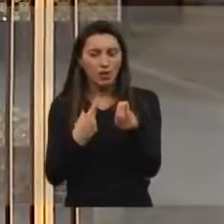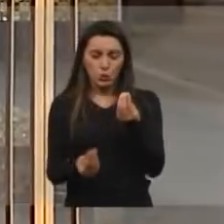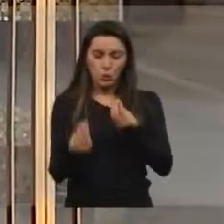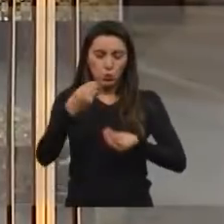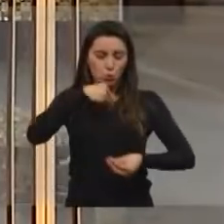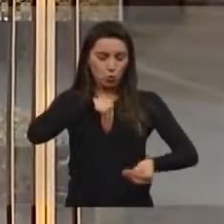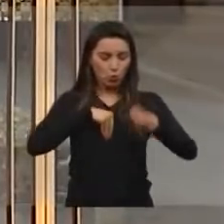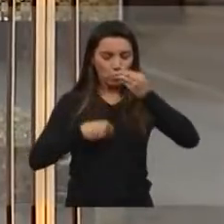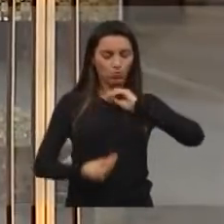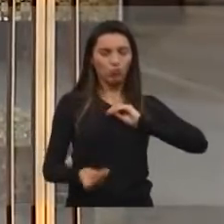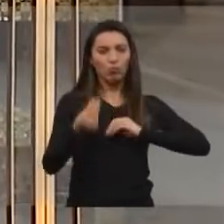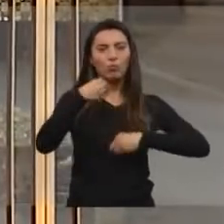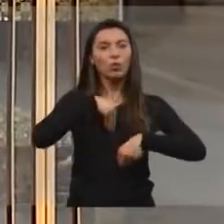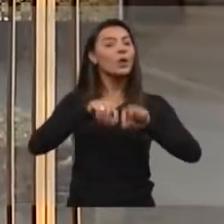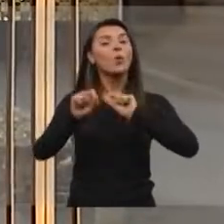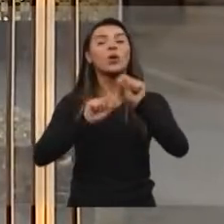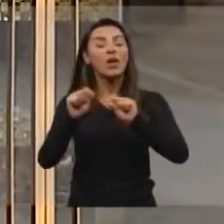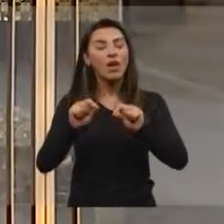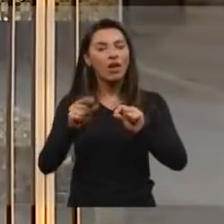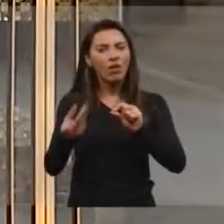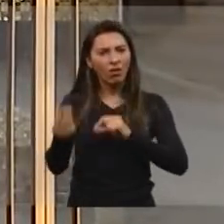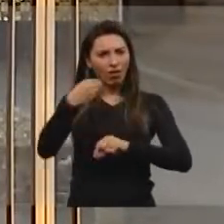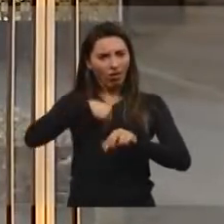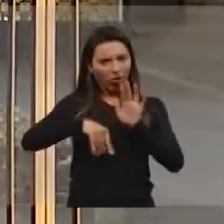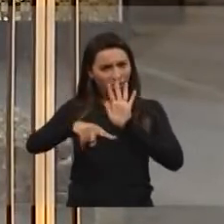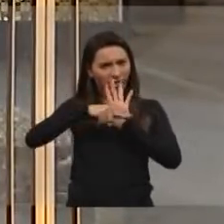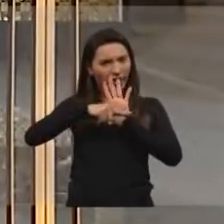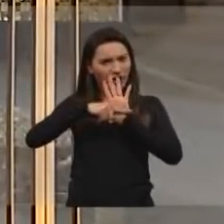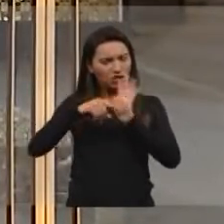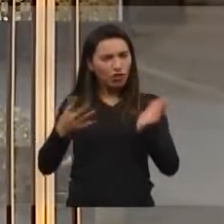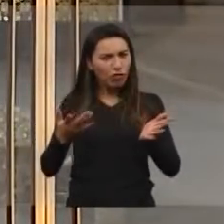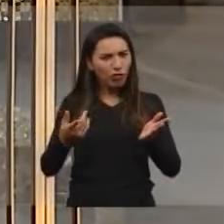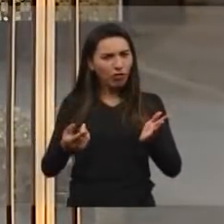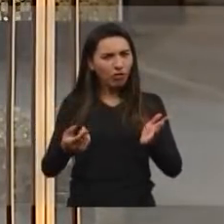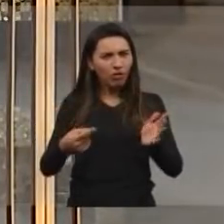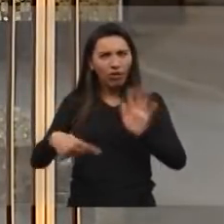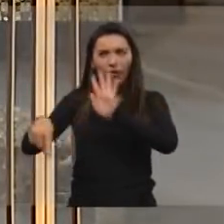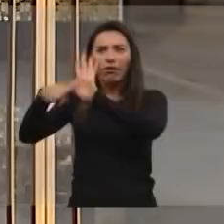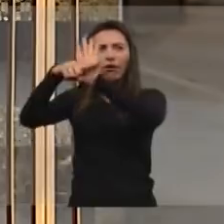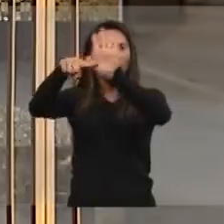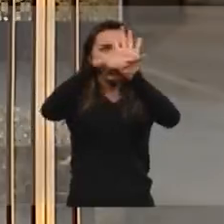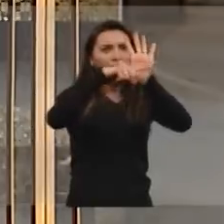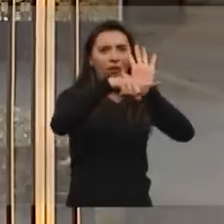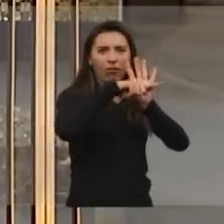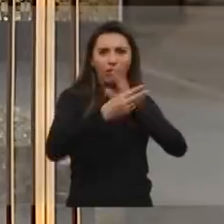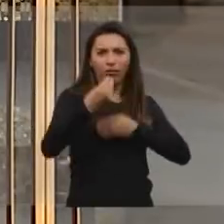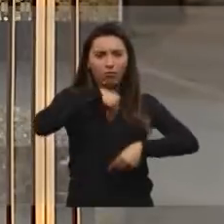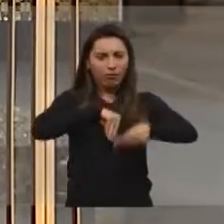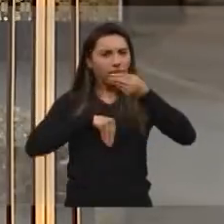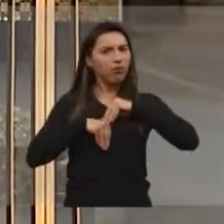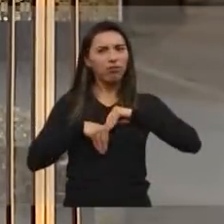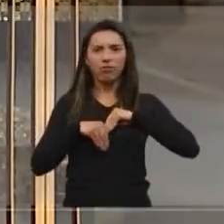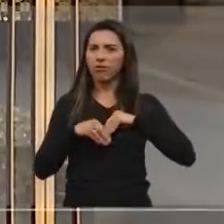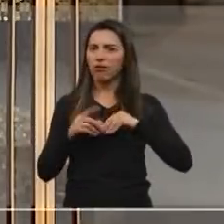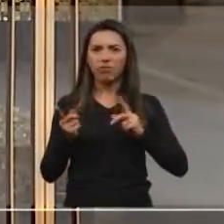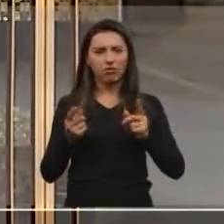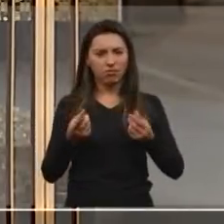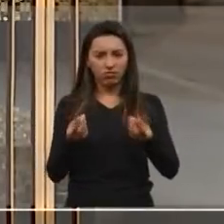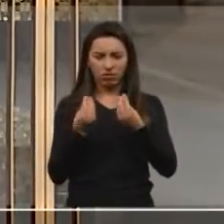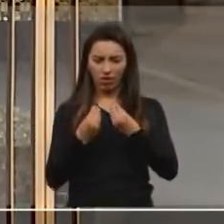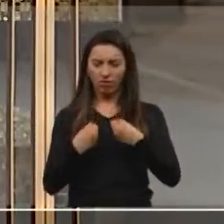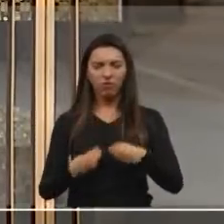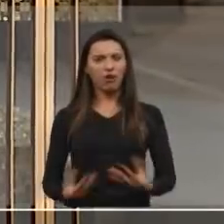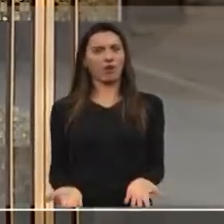tem chão e se não tem substrato se não tem seiva se não tem firmeza